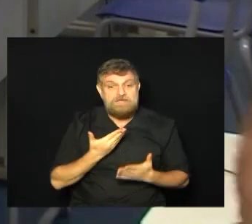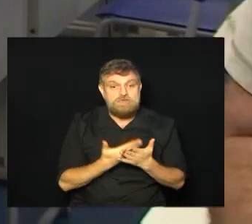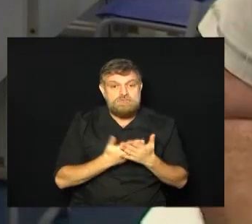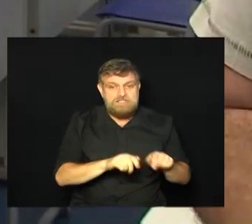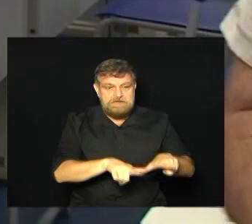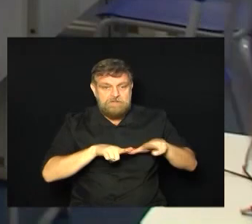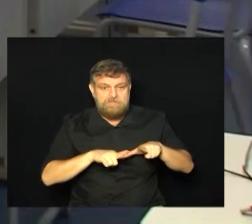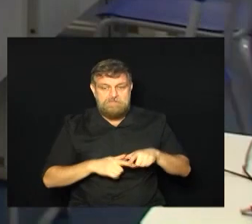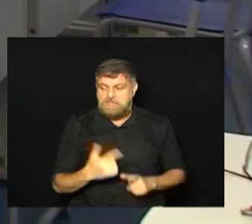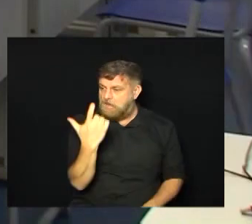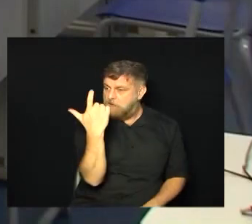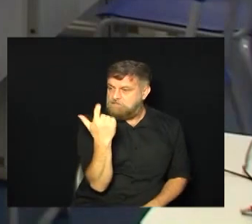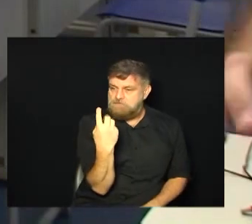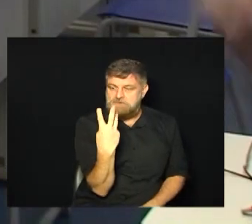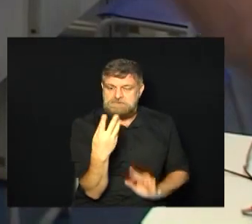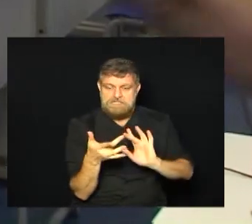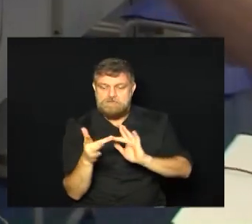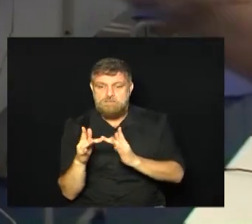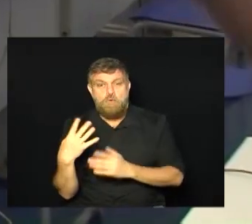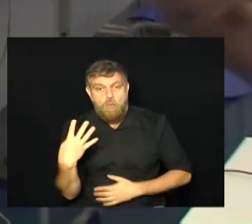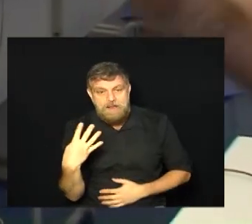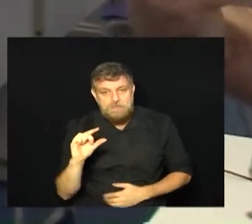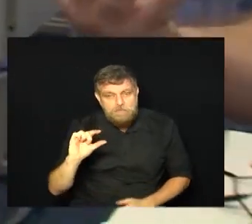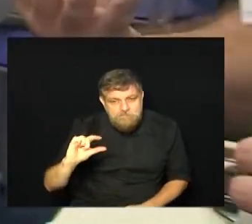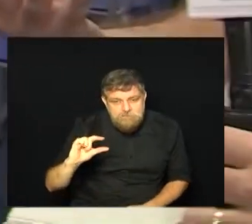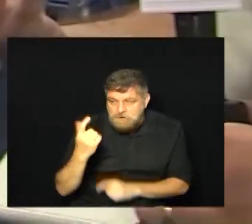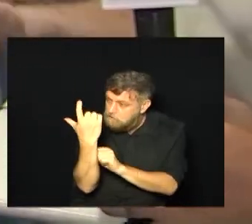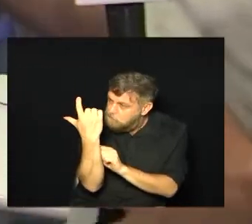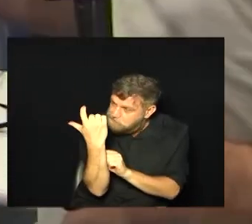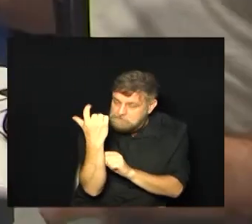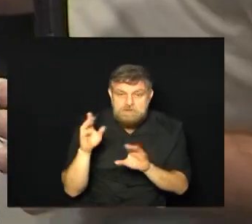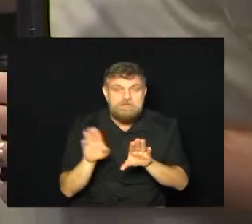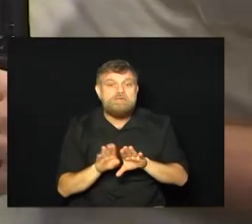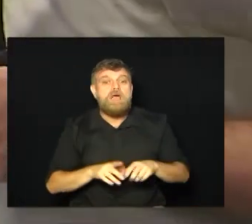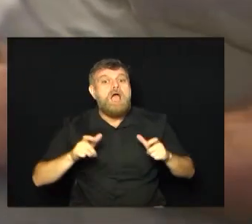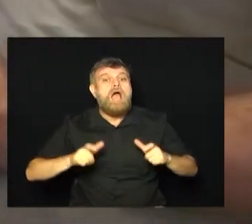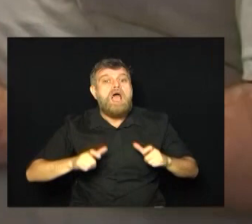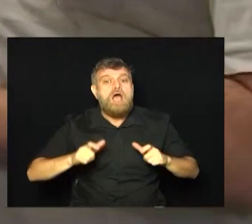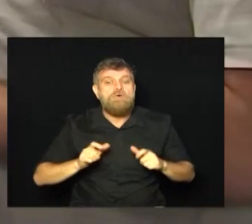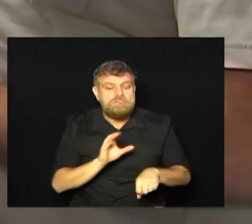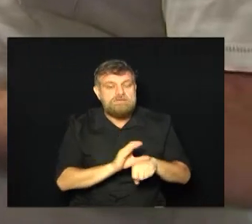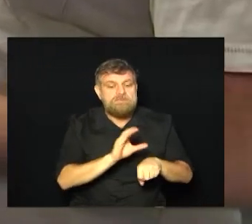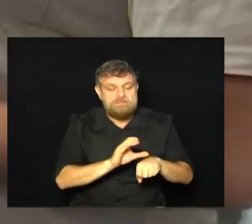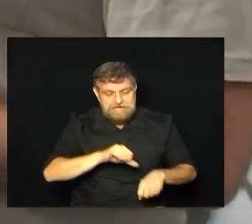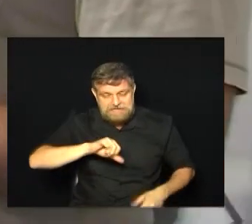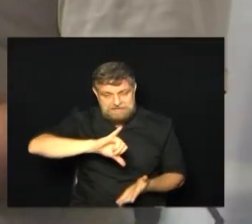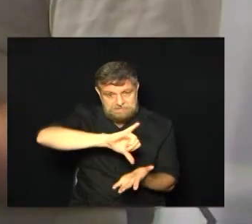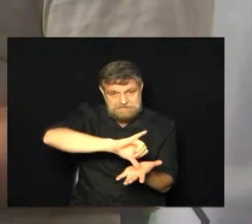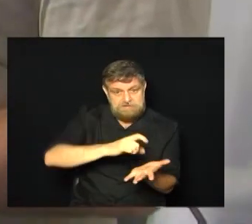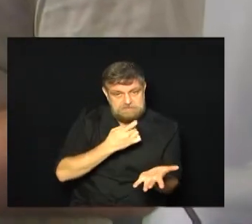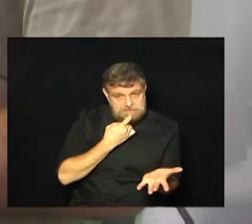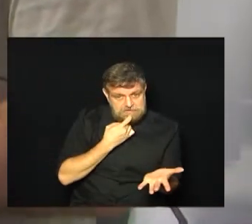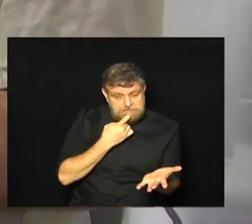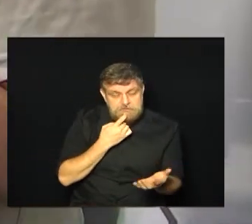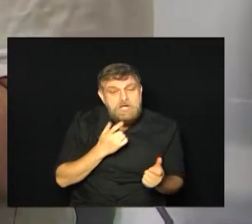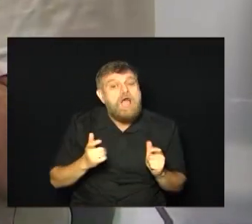e uma foto 3x4. Bom, onde que vão ser realizados os cursos? Tem essa sede, não é? Aqui Isso. Na região central de Campinas.